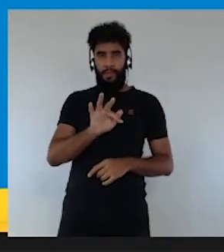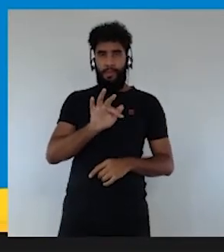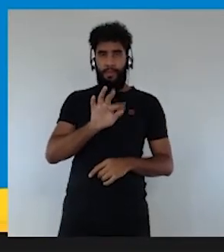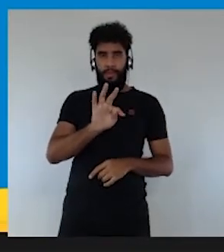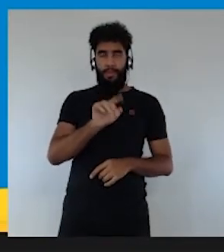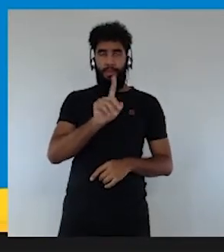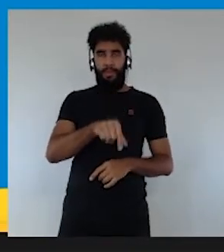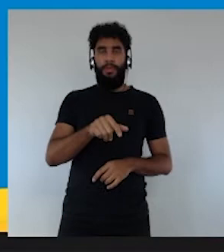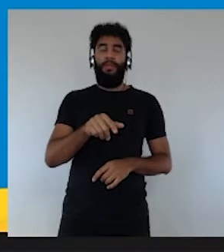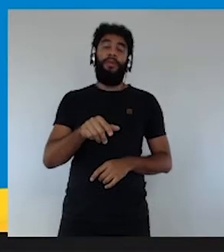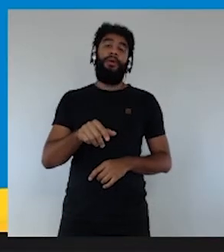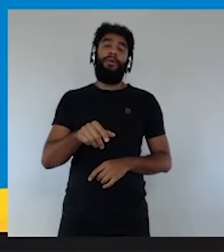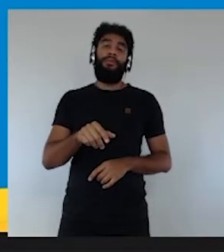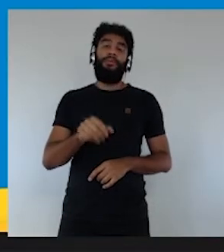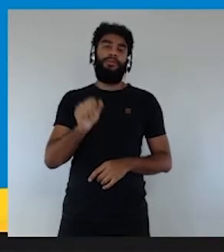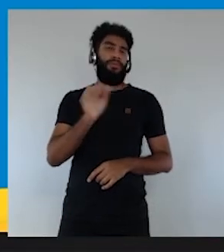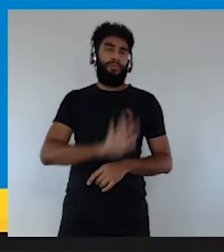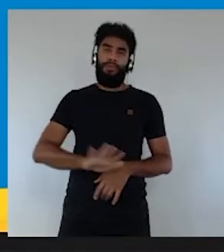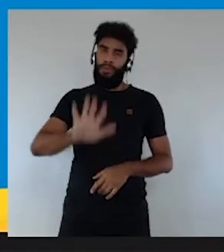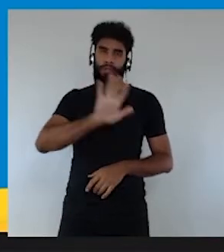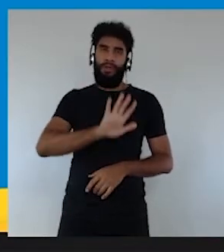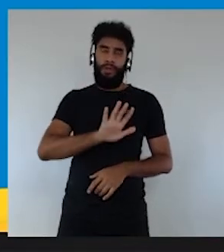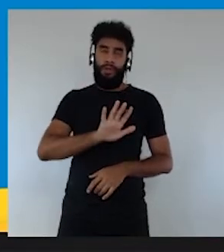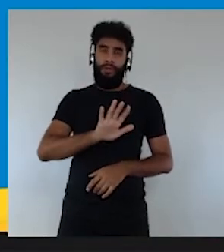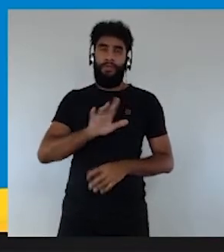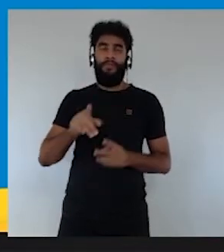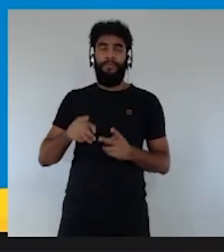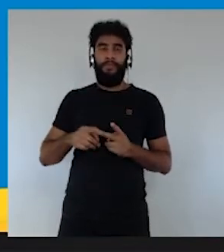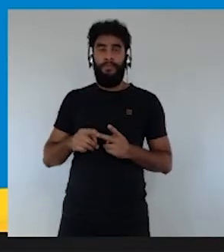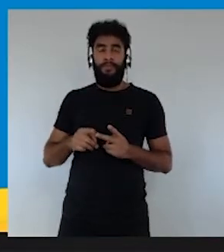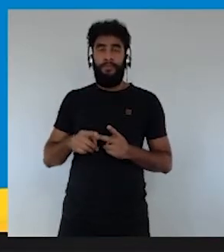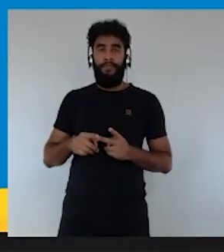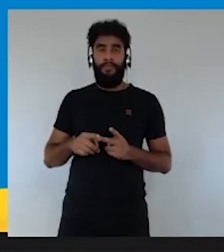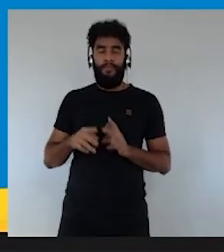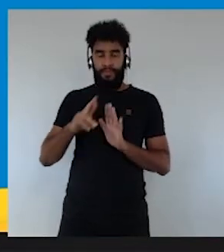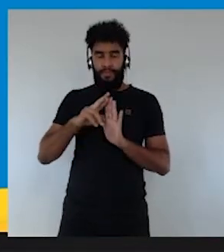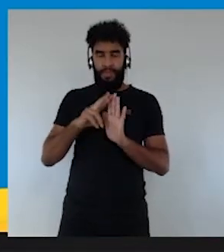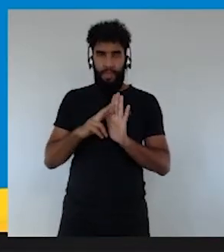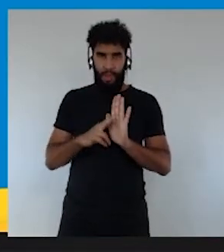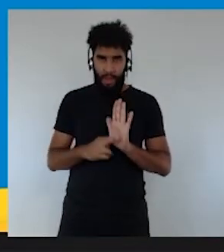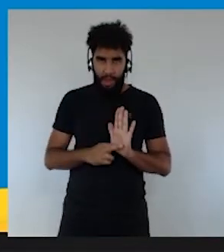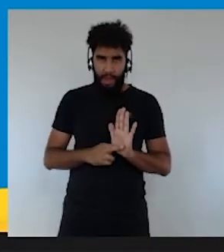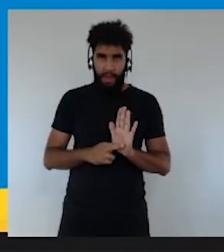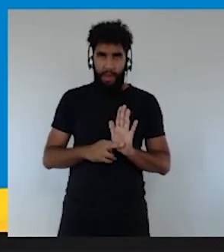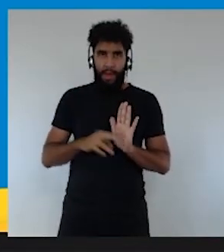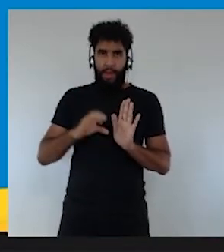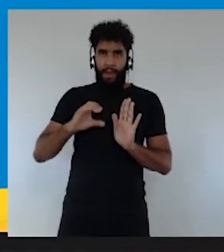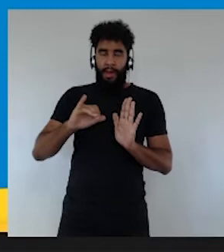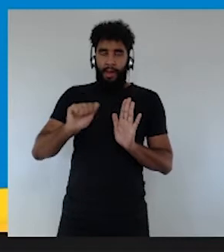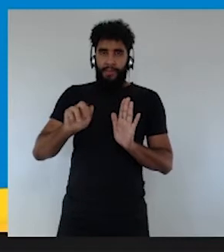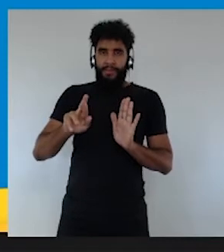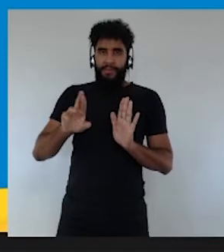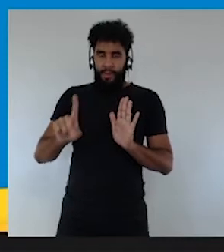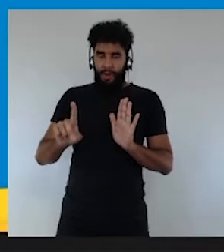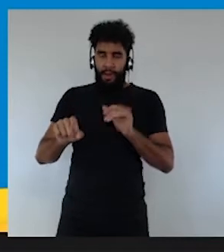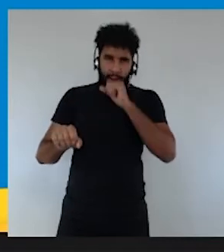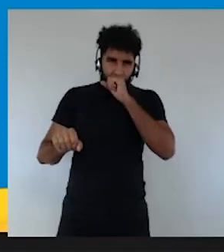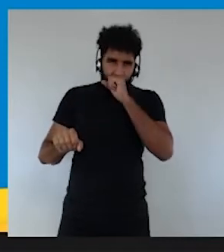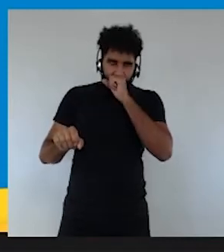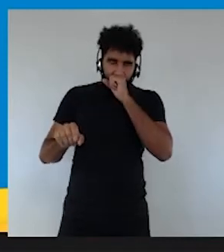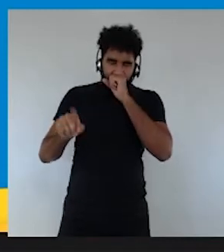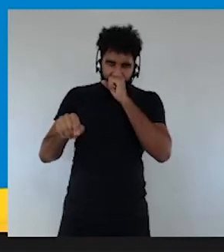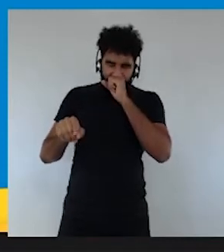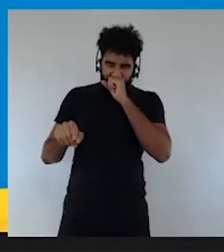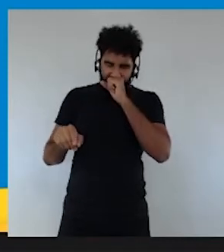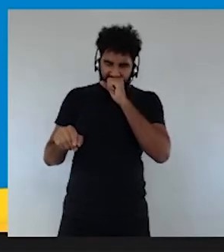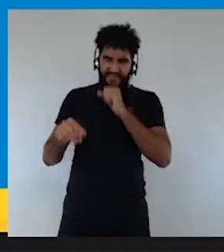do mercado da arbitragem em geral, e B, o protocolo, as recomendações do CIARB em específico estão disponíveis